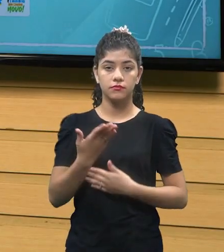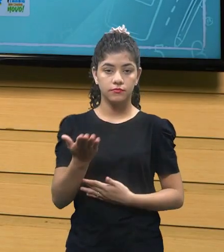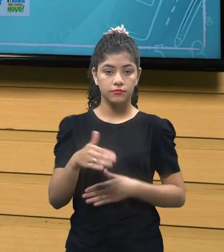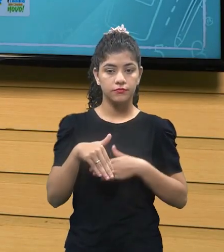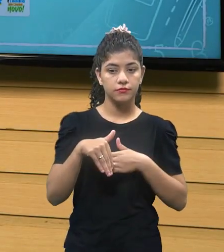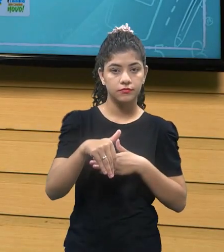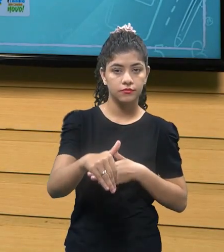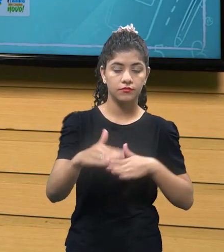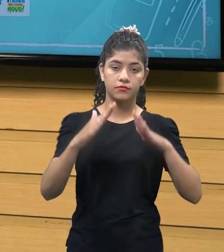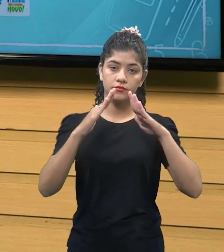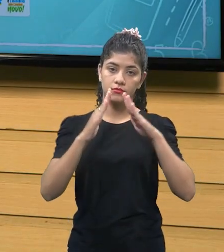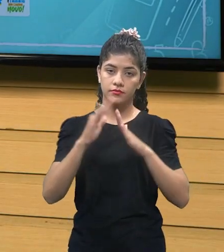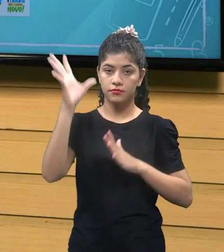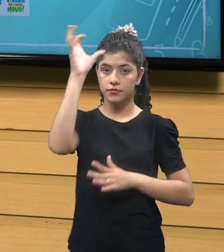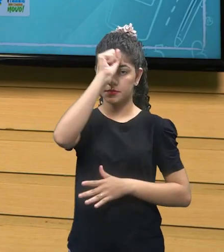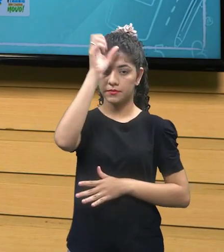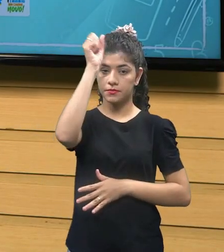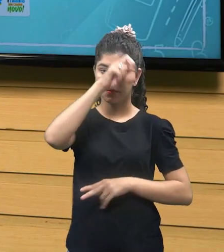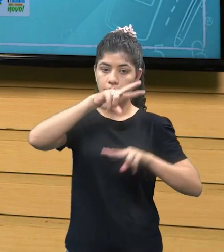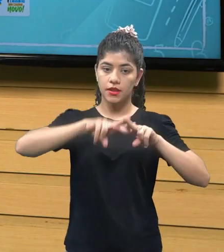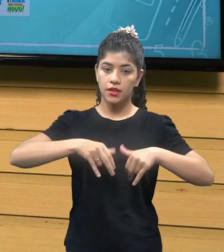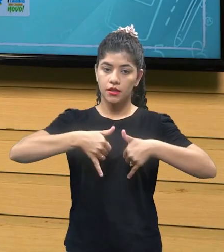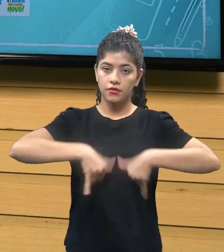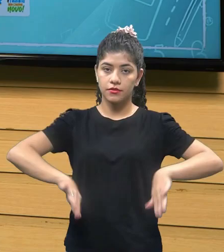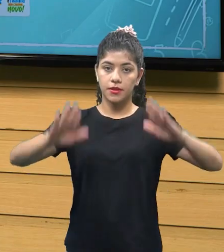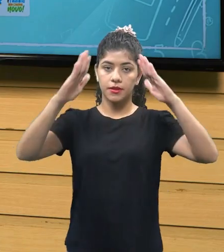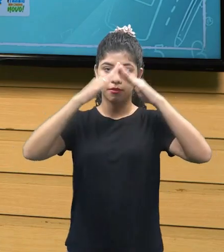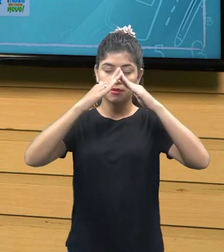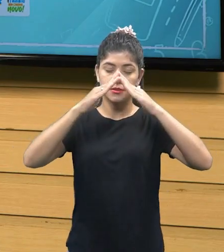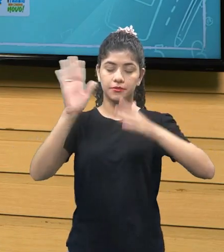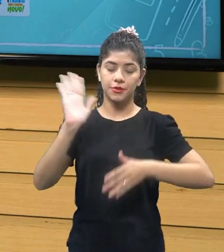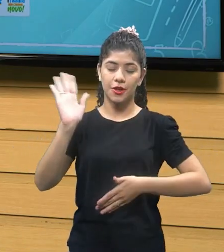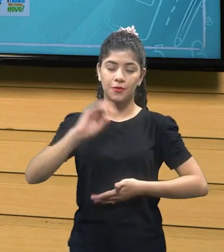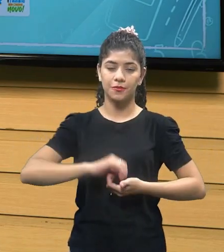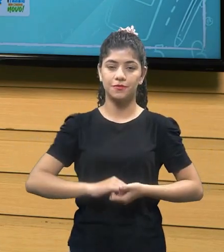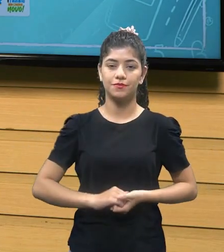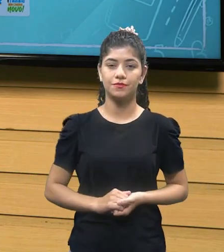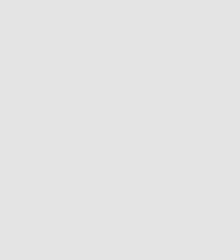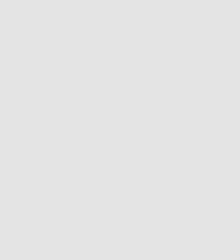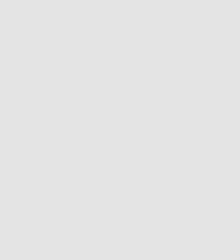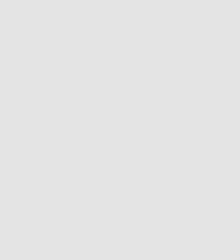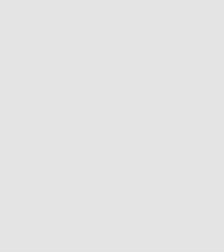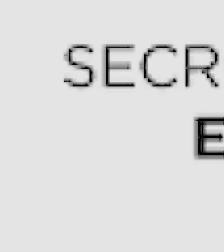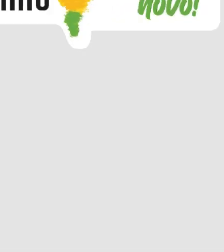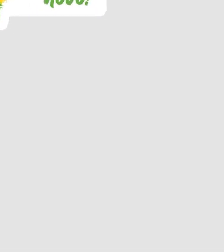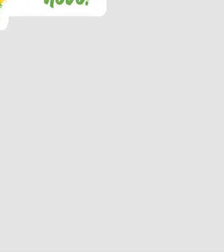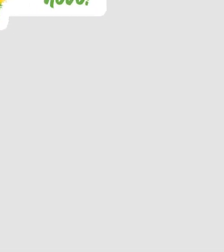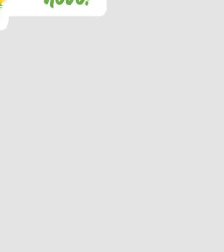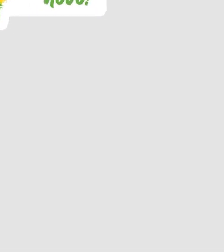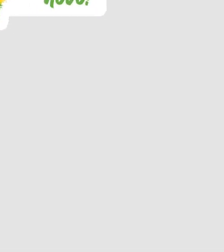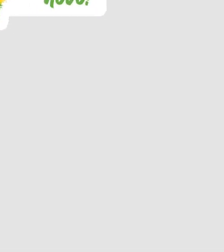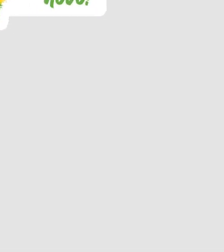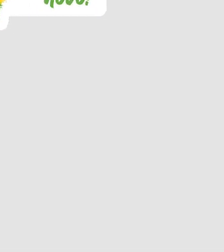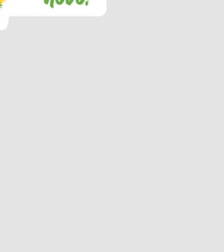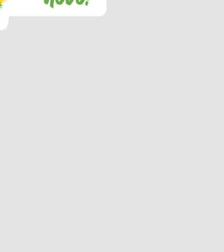em casa aí aprendendo. #fica em casa. Até a próxima aula.